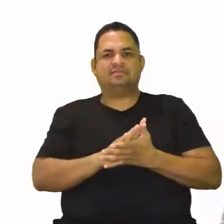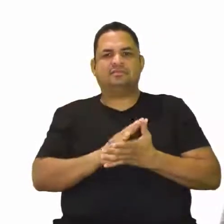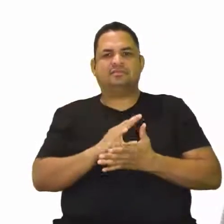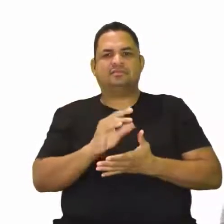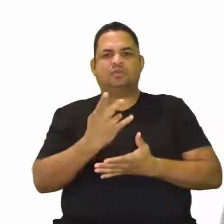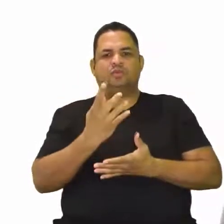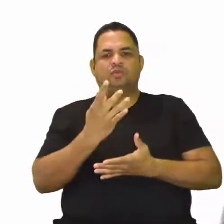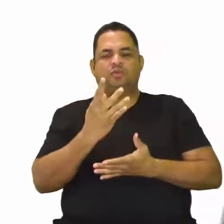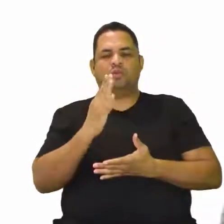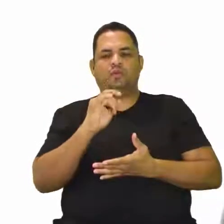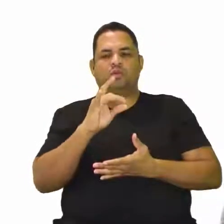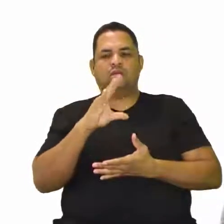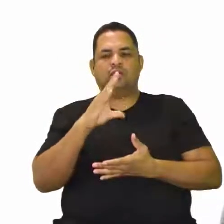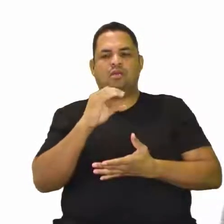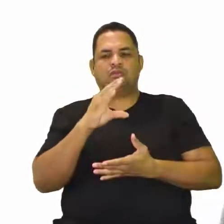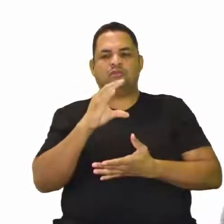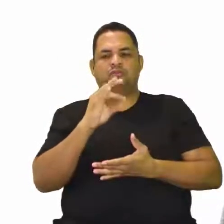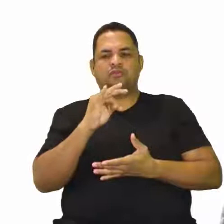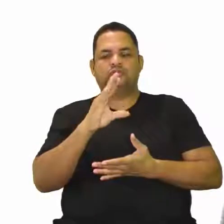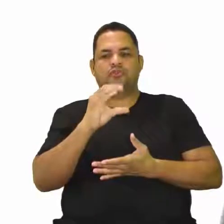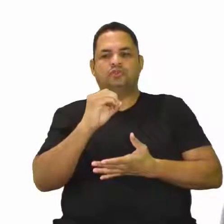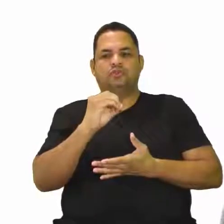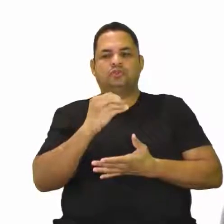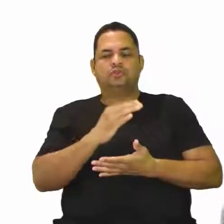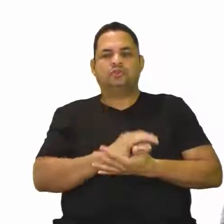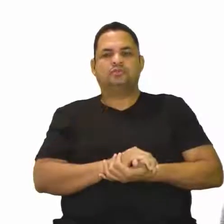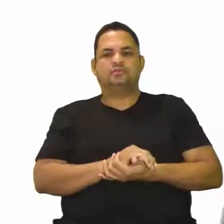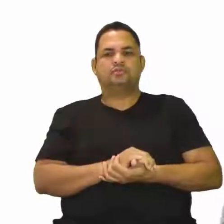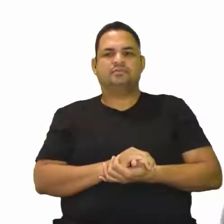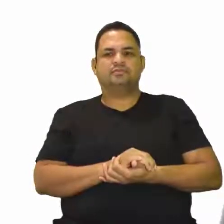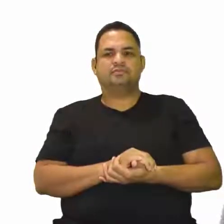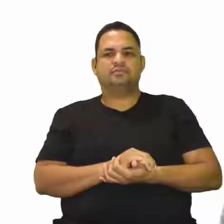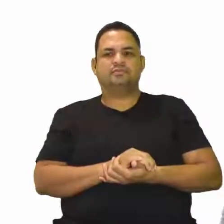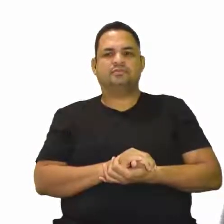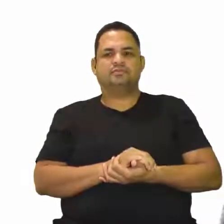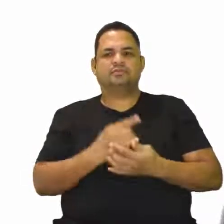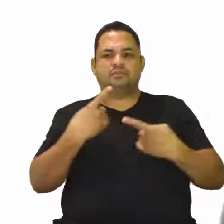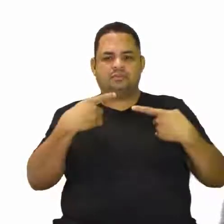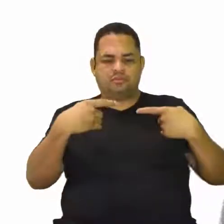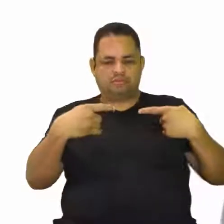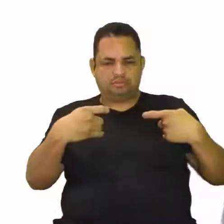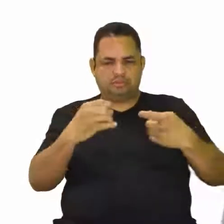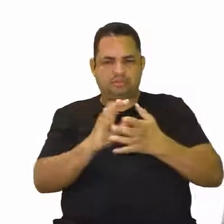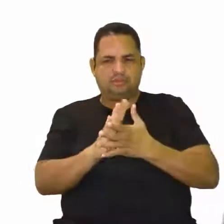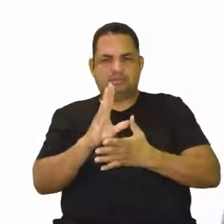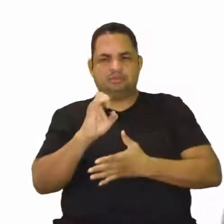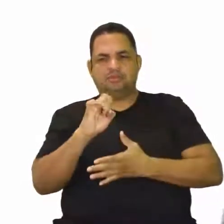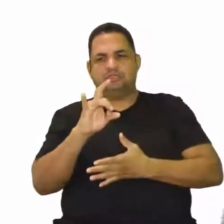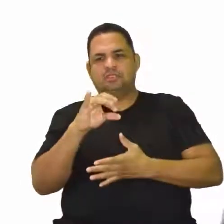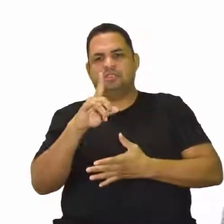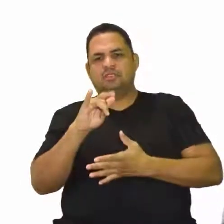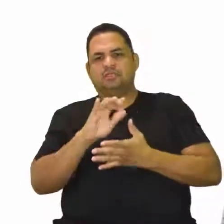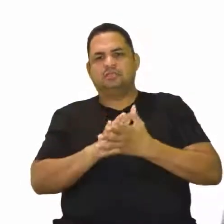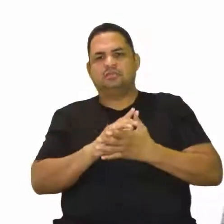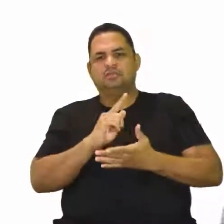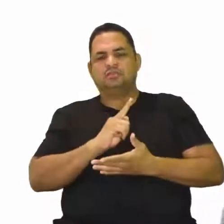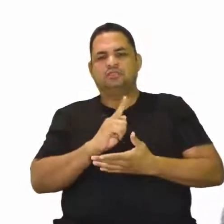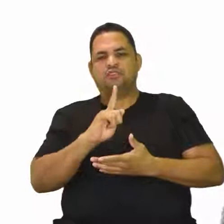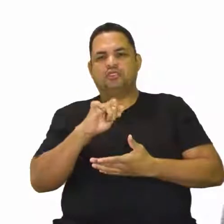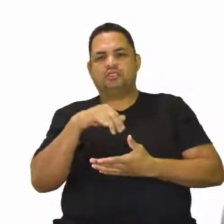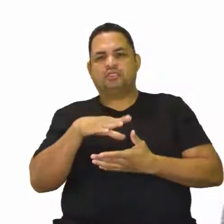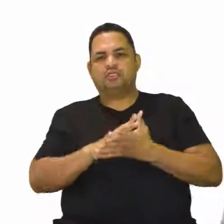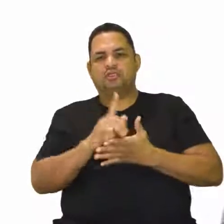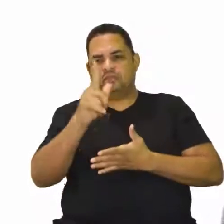holocausto em si né seria bom vamos ver na batalha de Stalingrado um cidadão